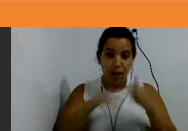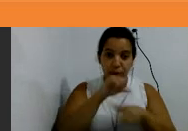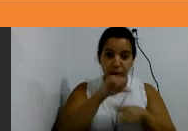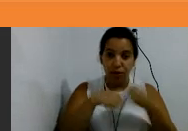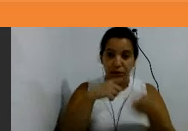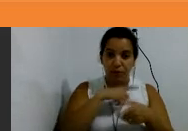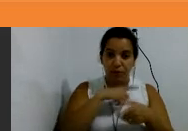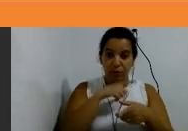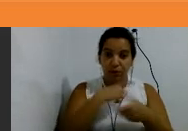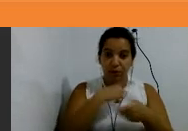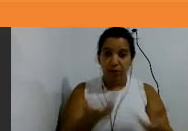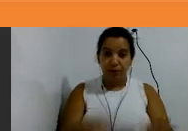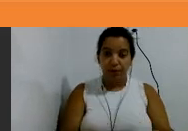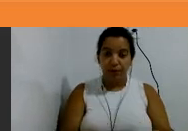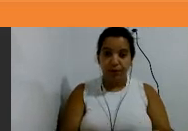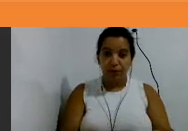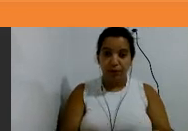hemograma?